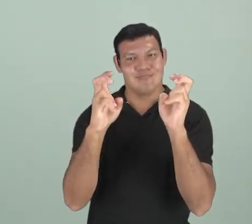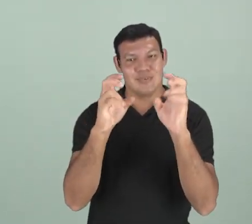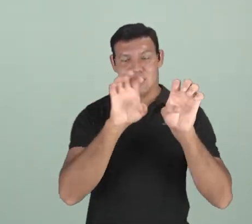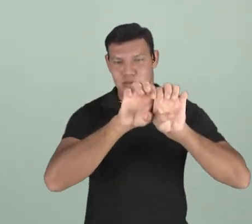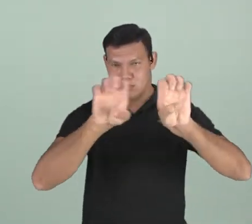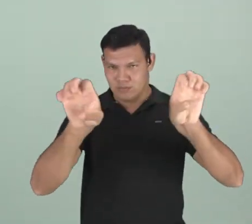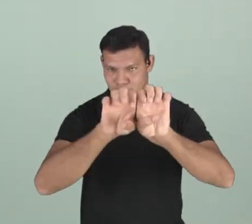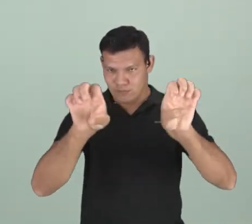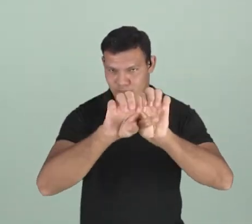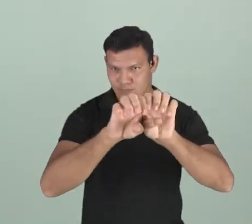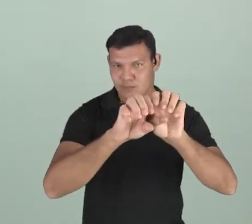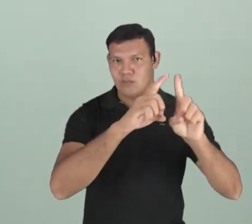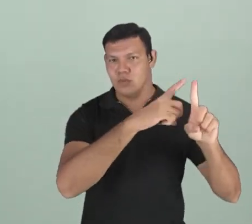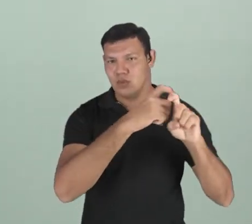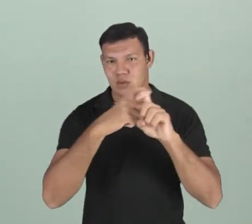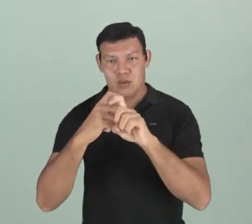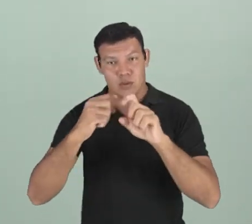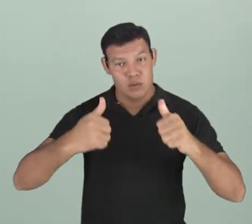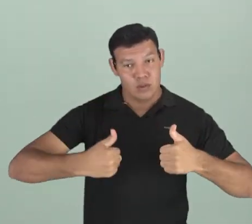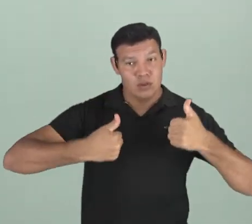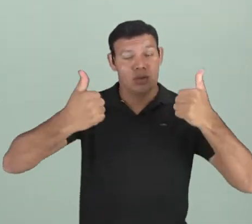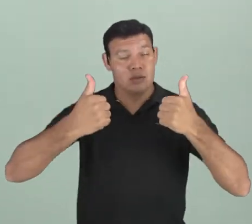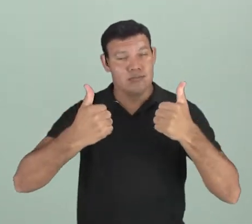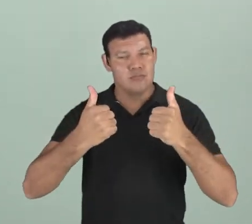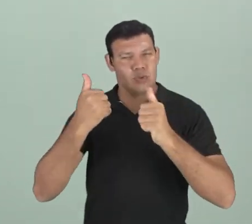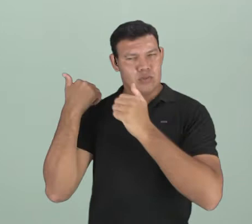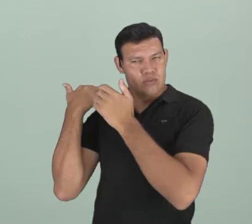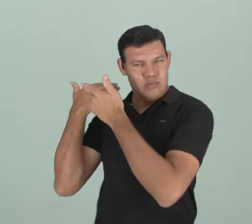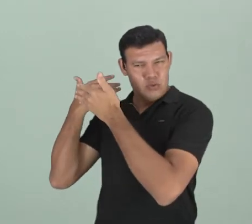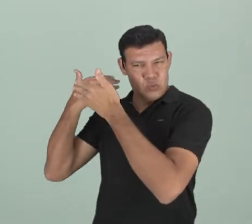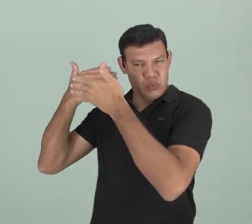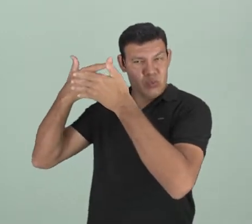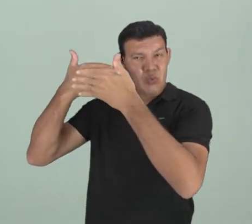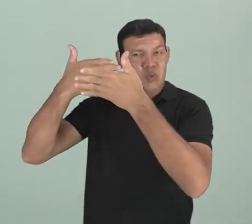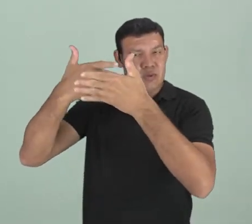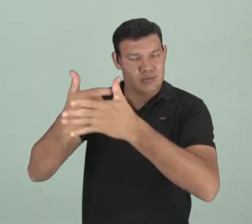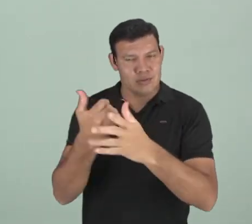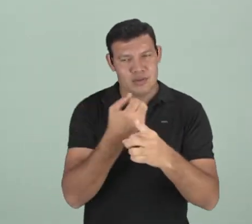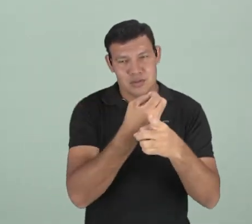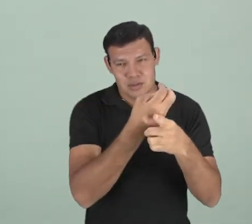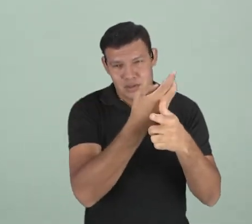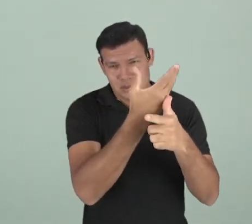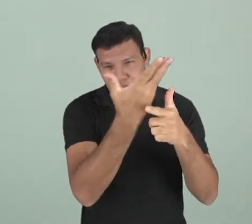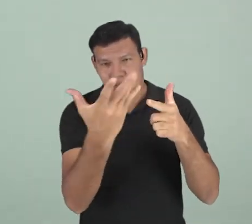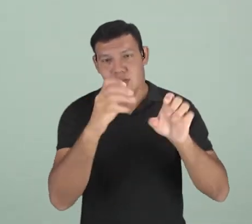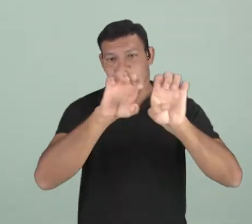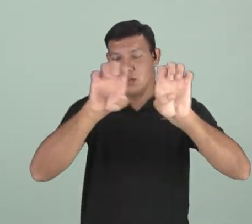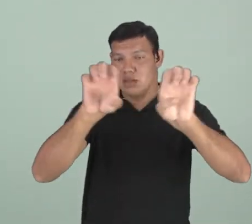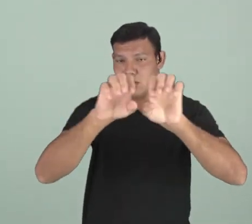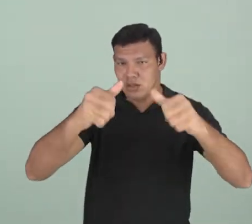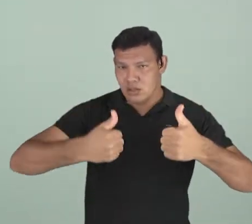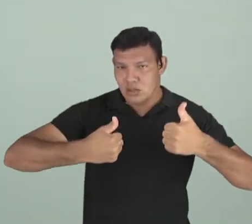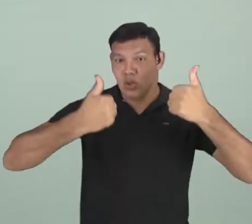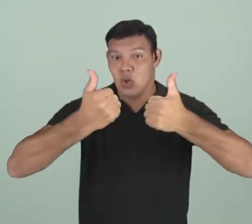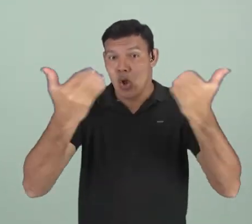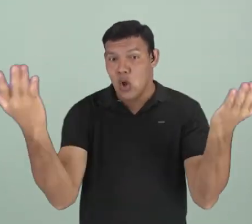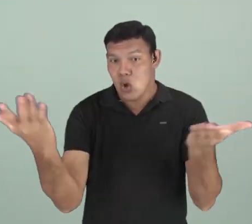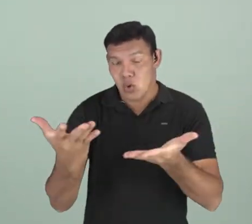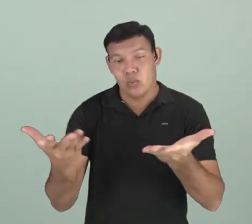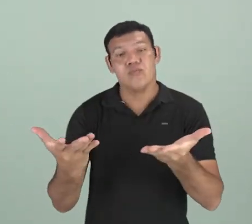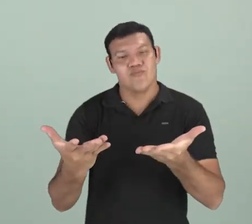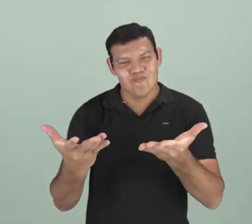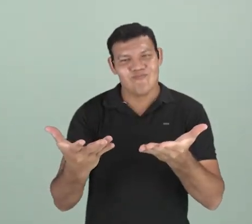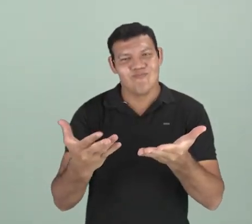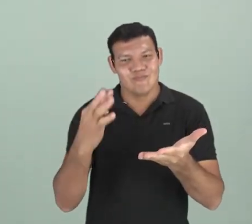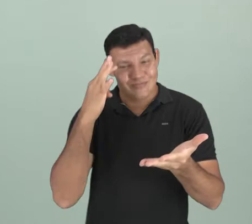grau. Nós estamos vindo de estudos de expressões algébricas, equação do primeiro grau, e hoje nós vamos